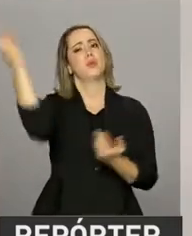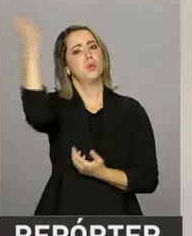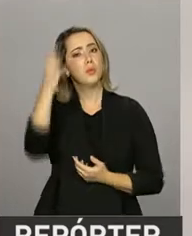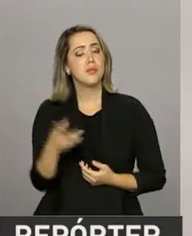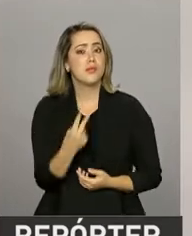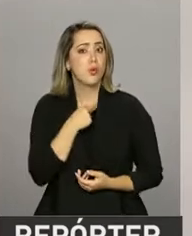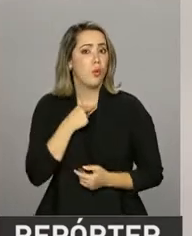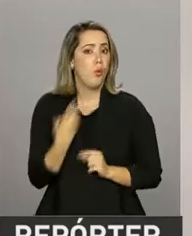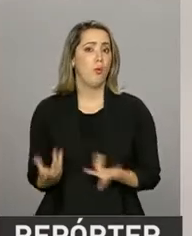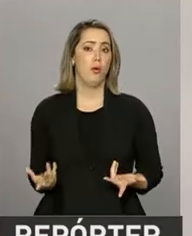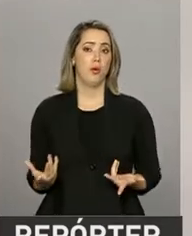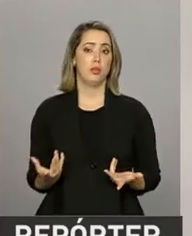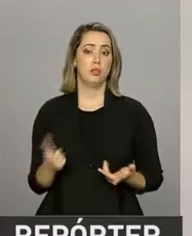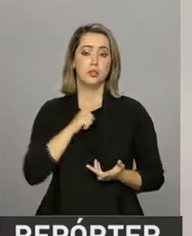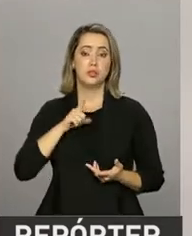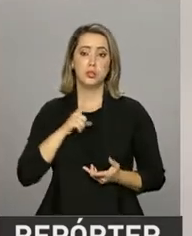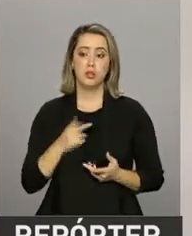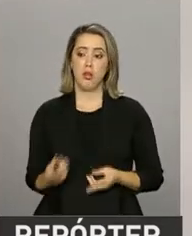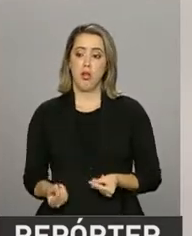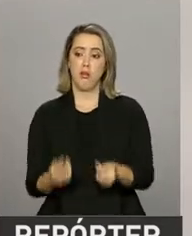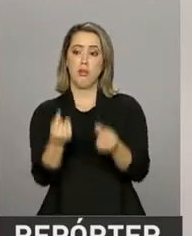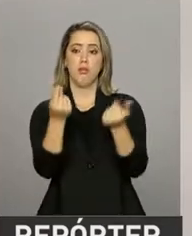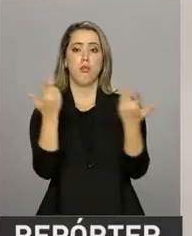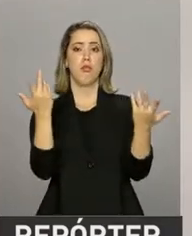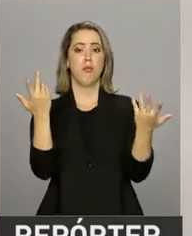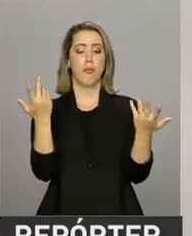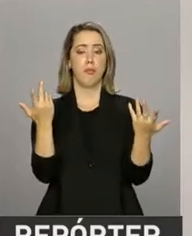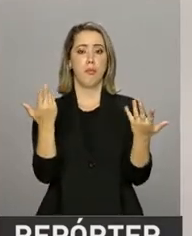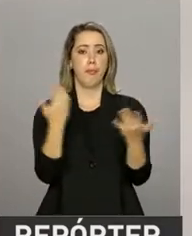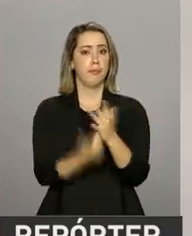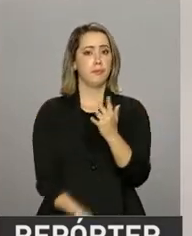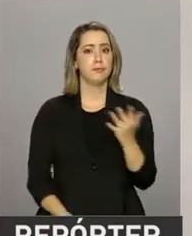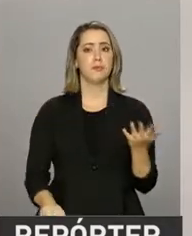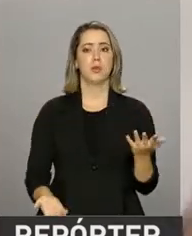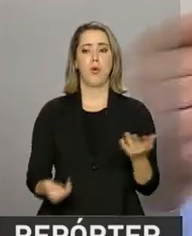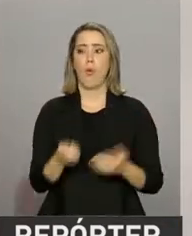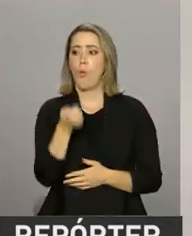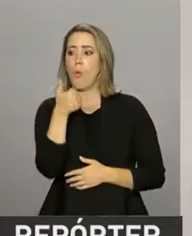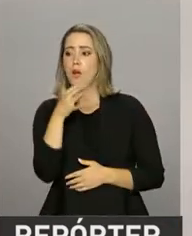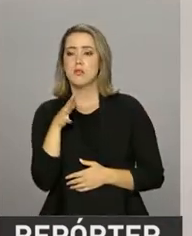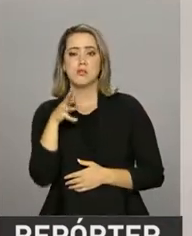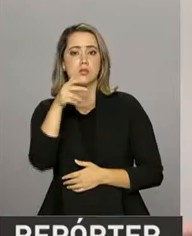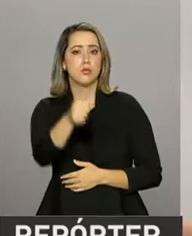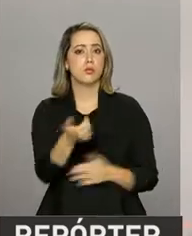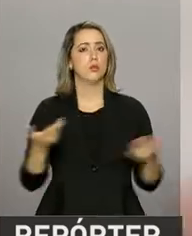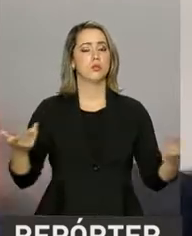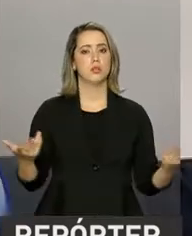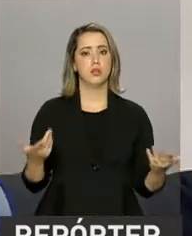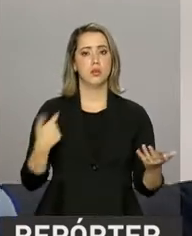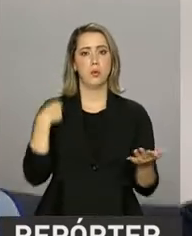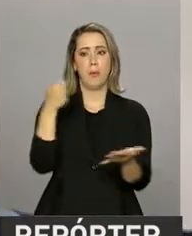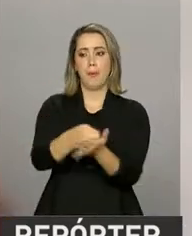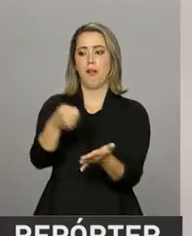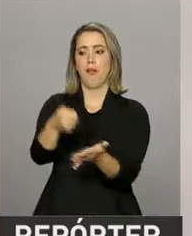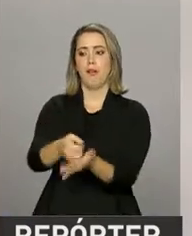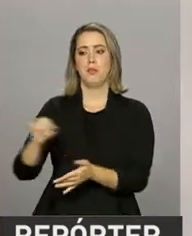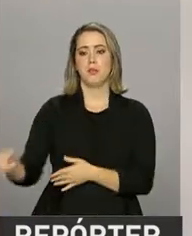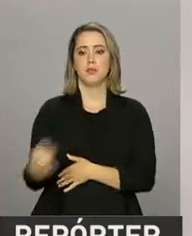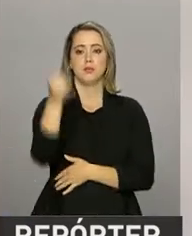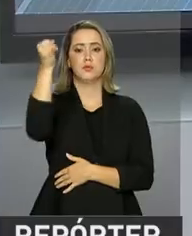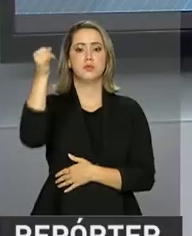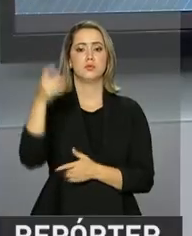não pode ter as suas finanças comprometidas de forma quase que irreversível no pagamento de juros da